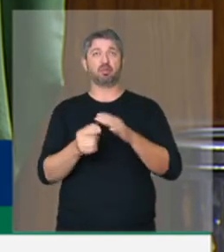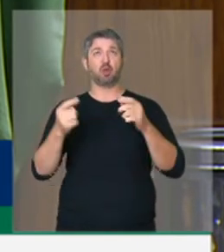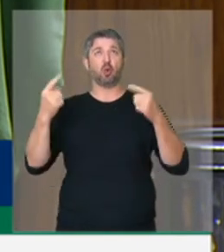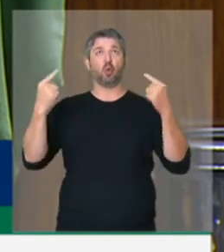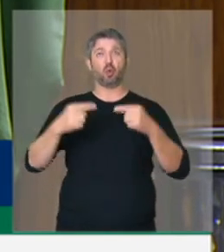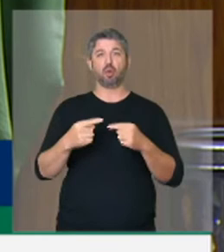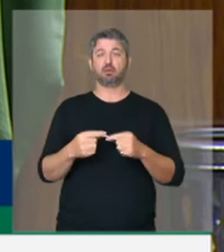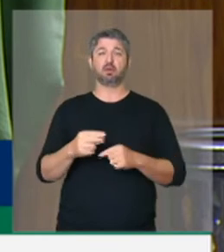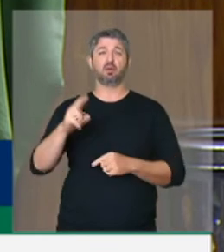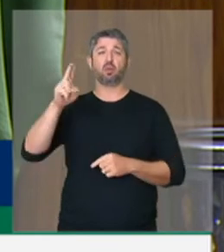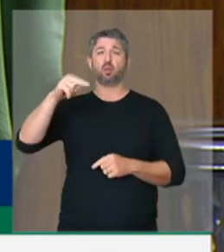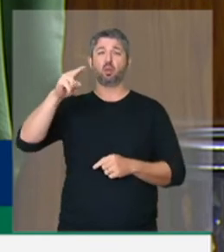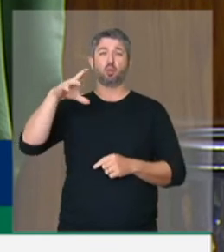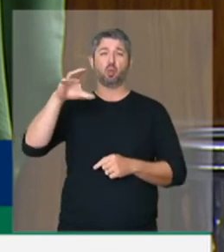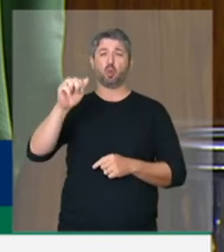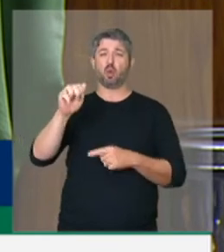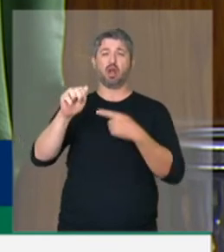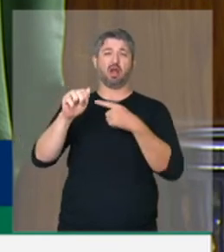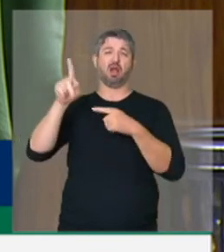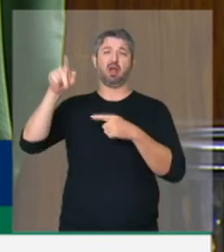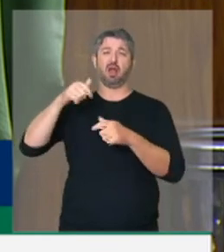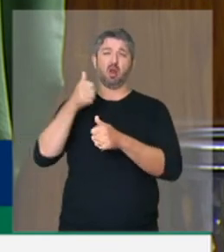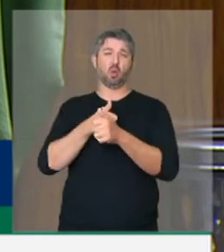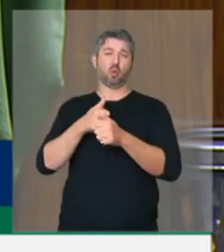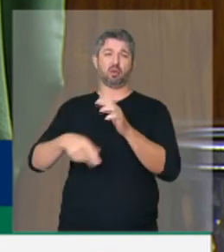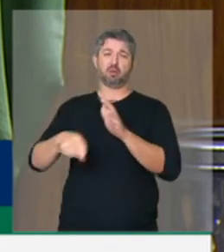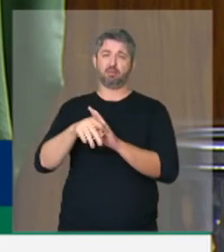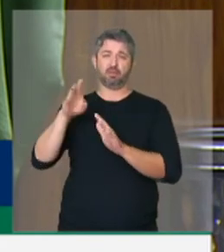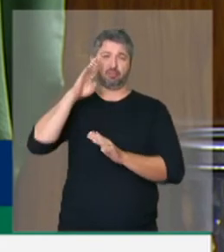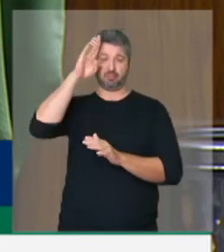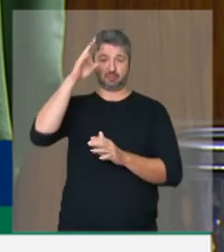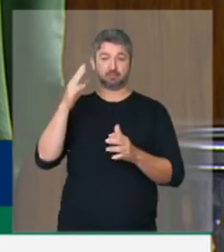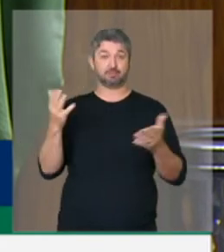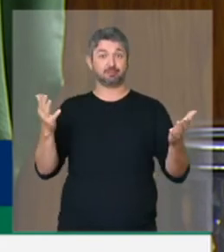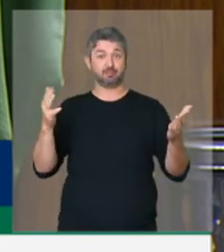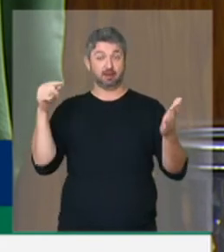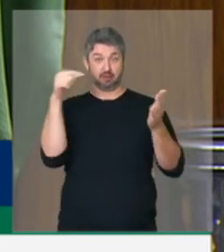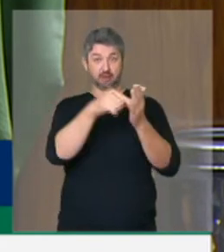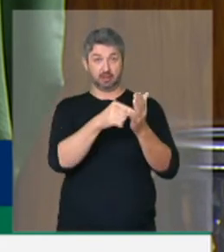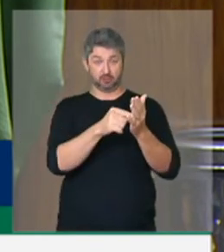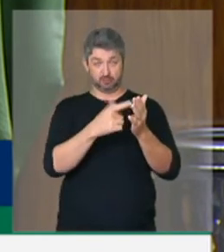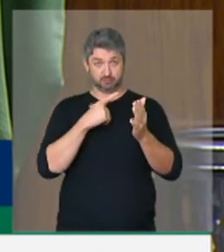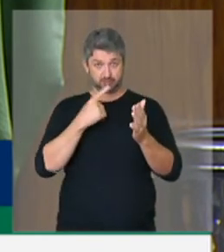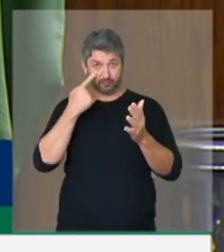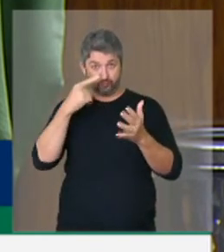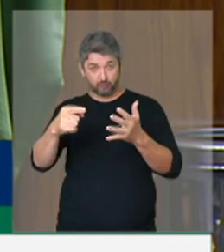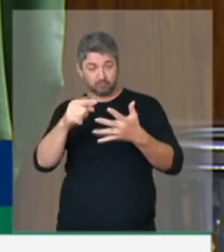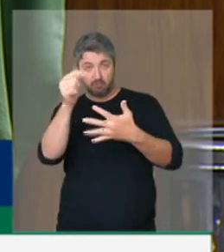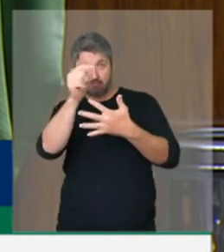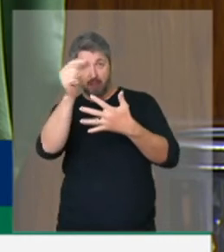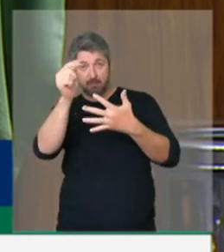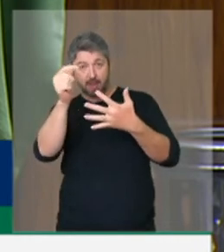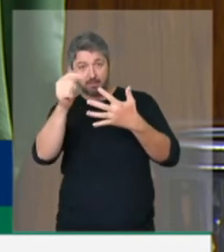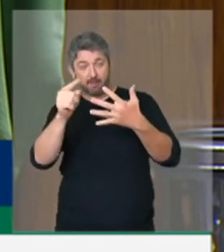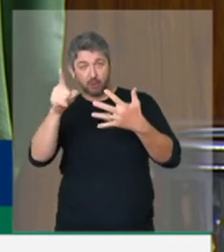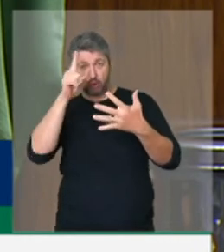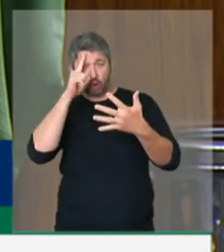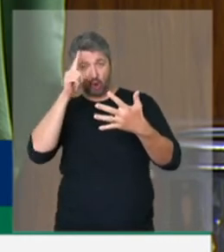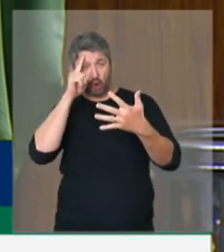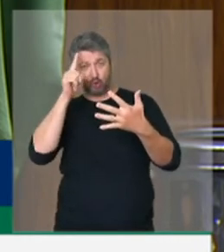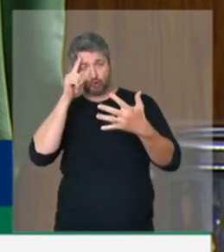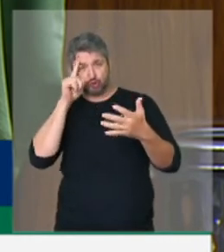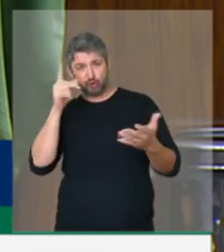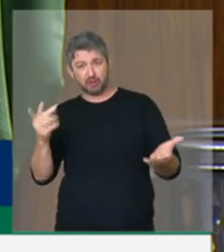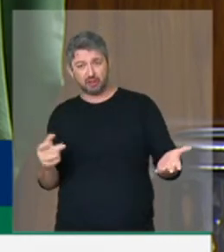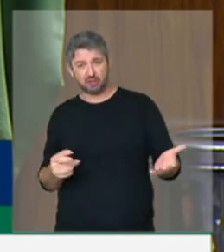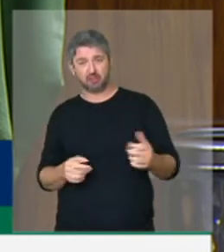a tônica de Bolsonaro. A prova disso são as denúncias que vêm todos os dias à tona. Não